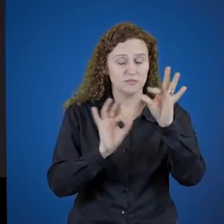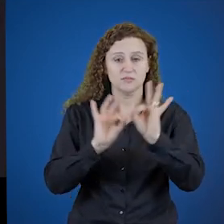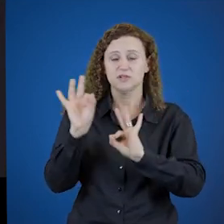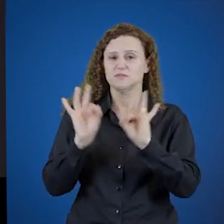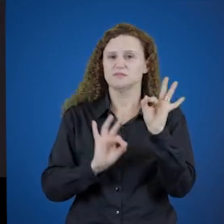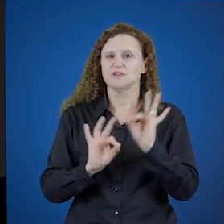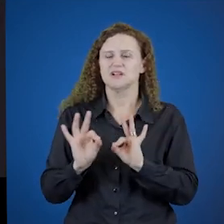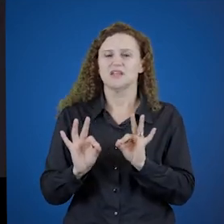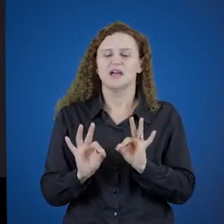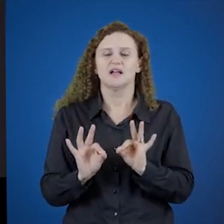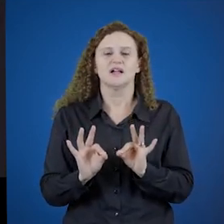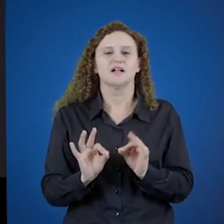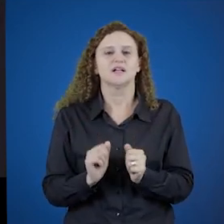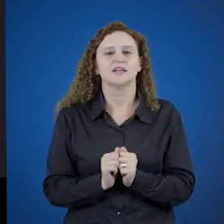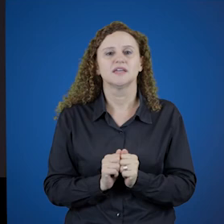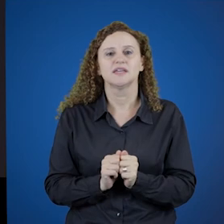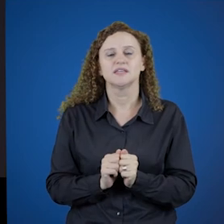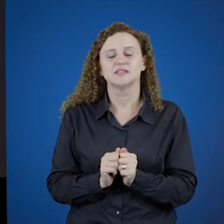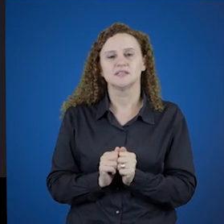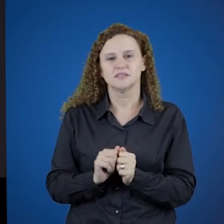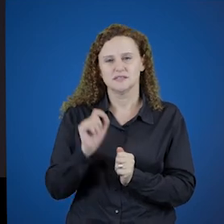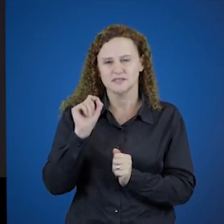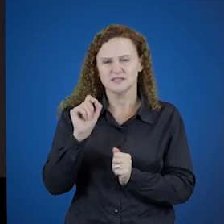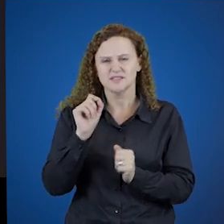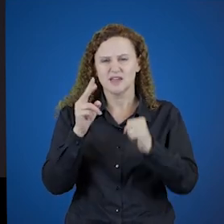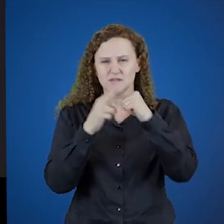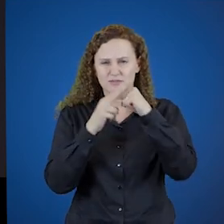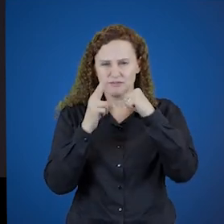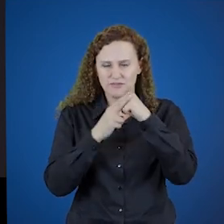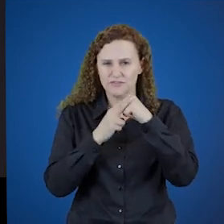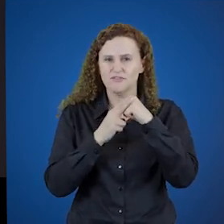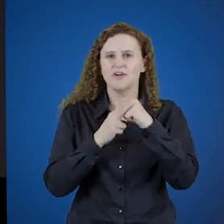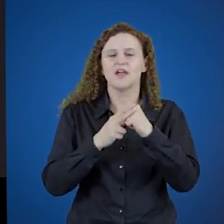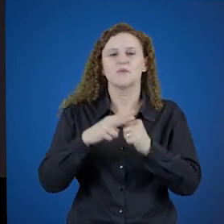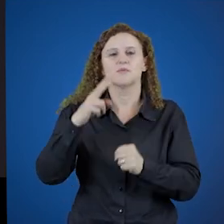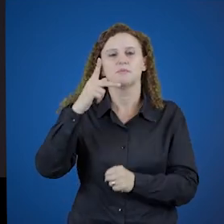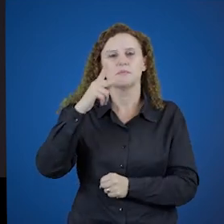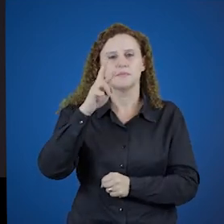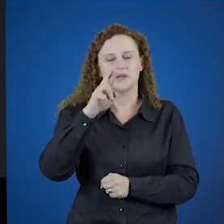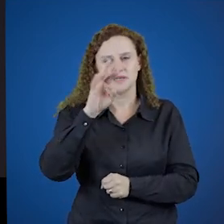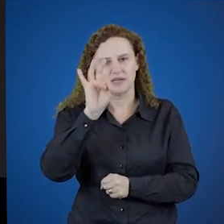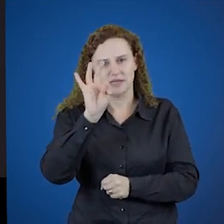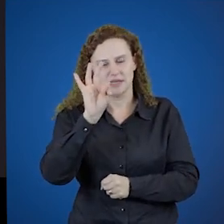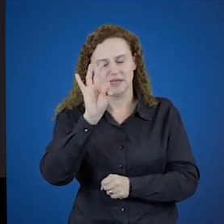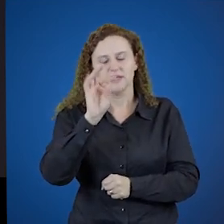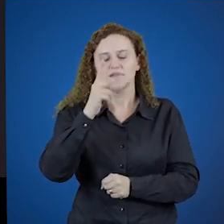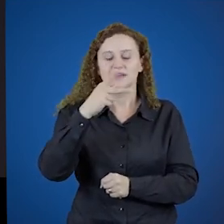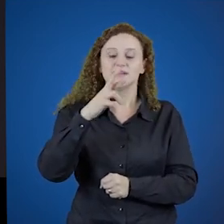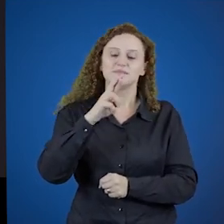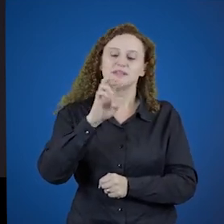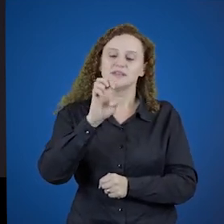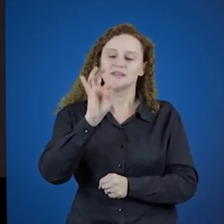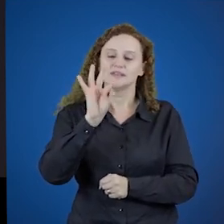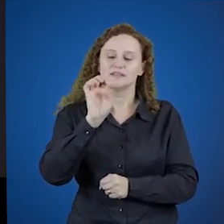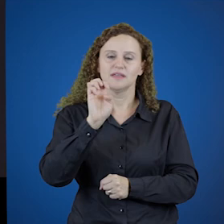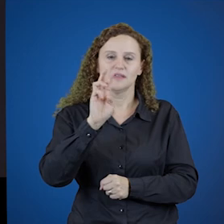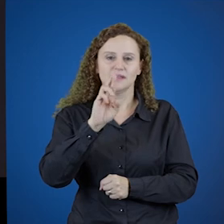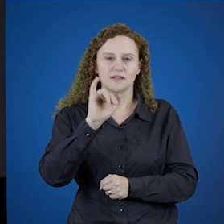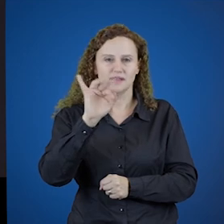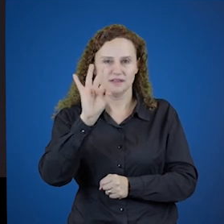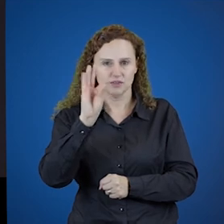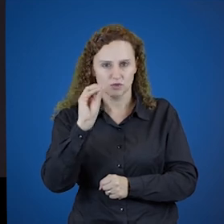verbo é preparar está no pretérito perfeito do indicativo lembram lá terminação a 20 Ele